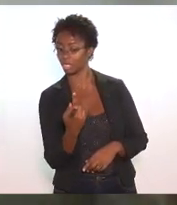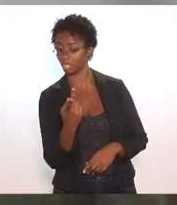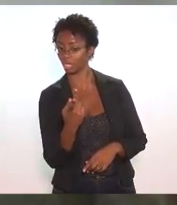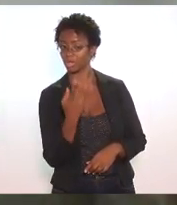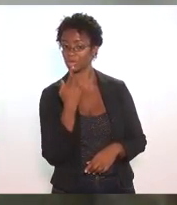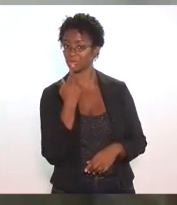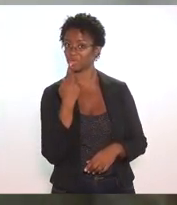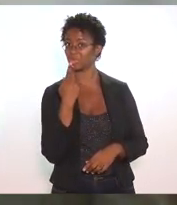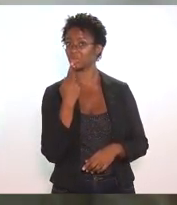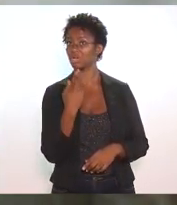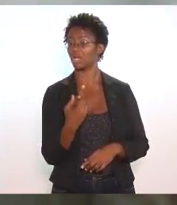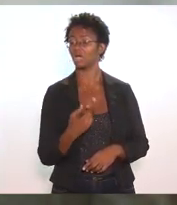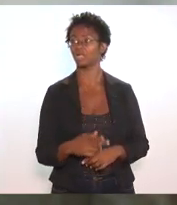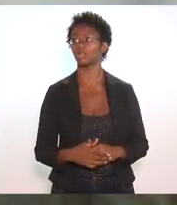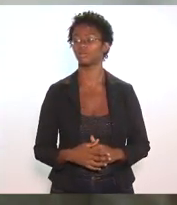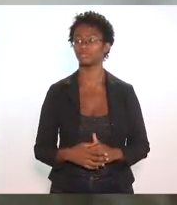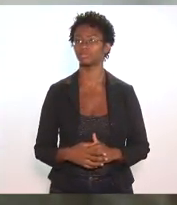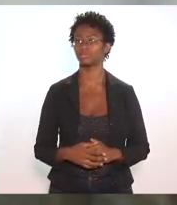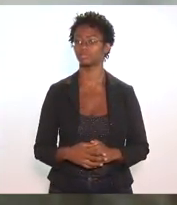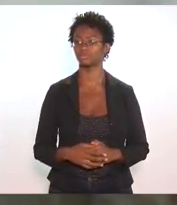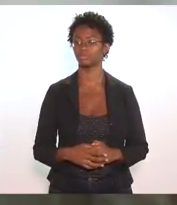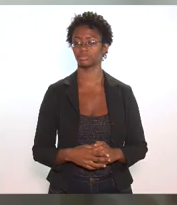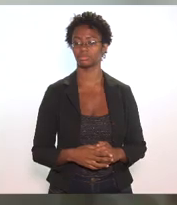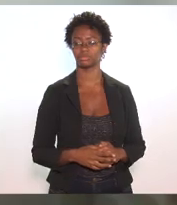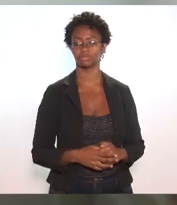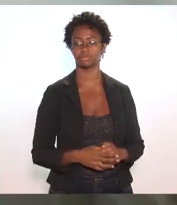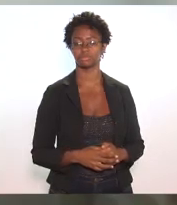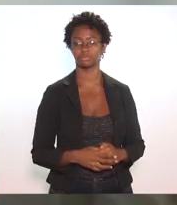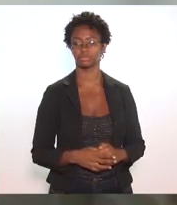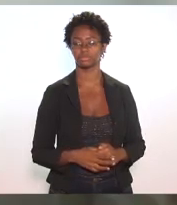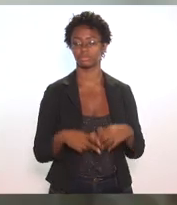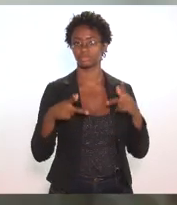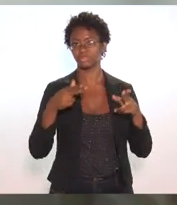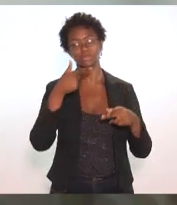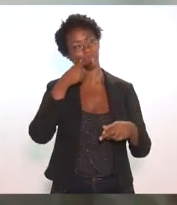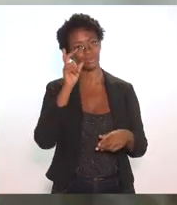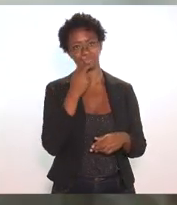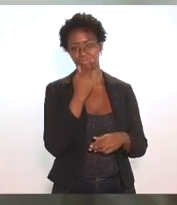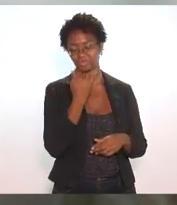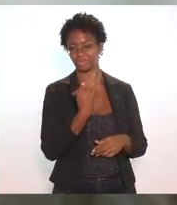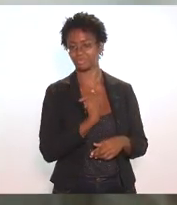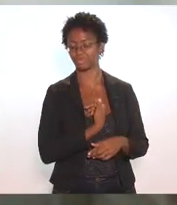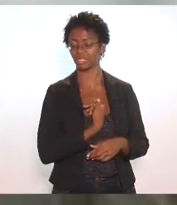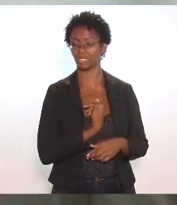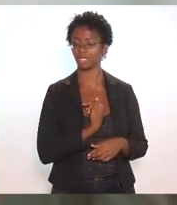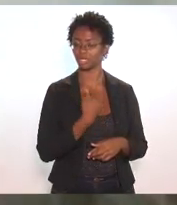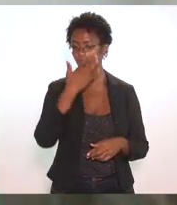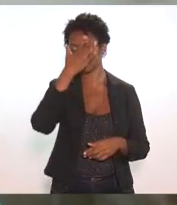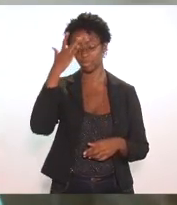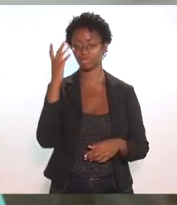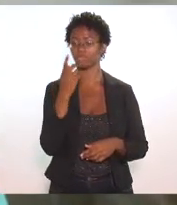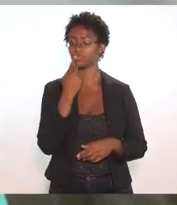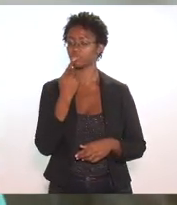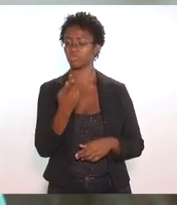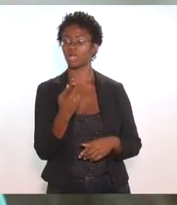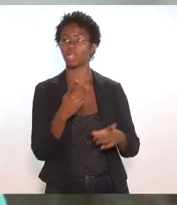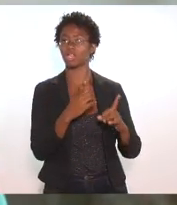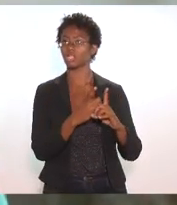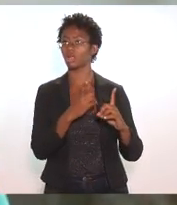E ainda dizem, deputada Mônica Francisco, como eu ouvi no dia de ontem, que aqueles que falam em restringir